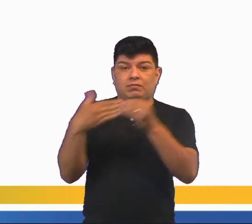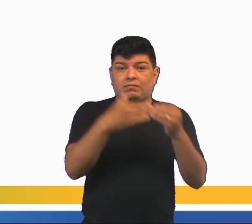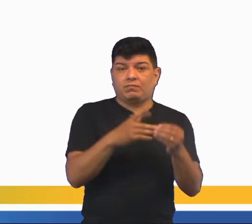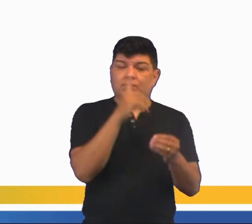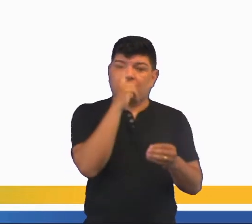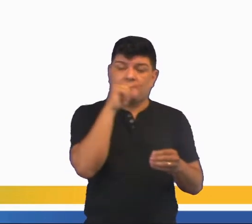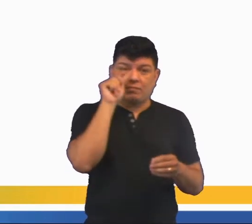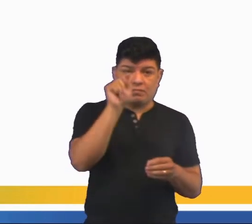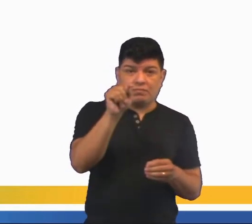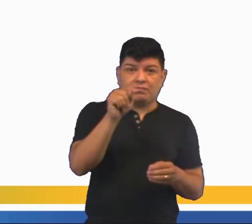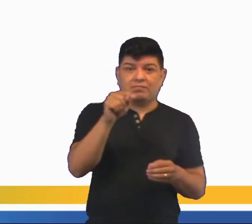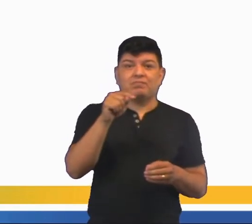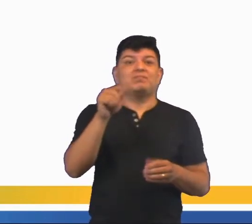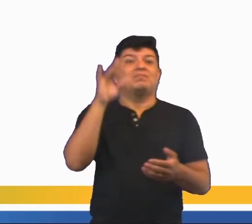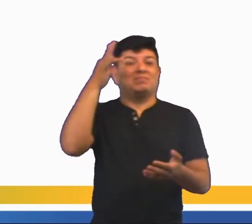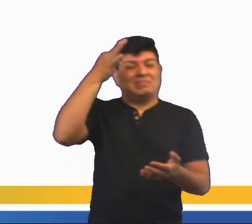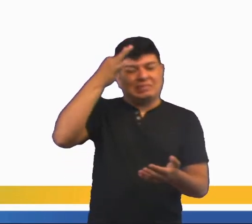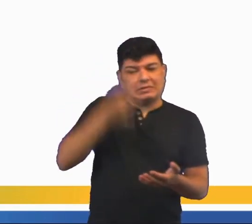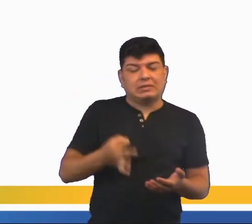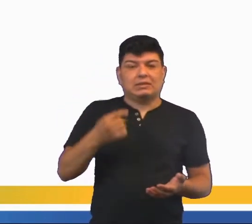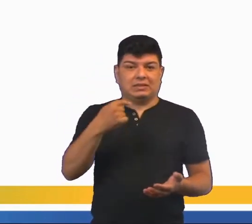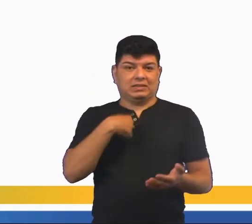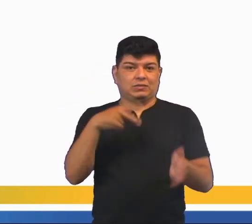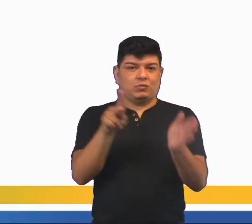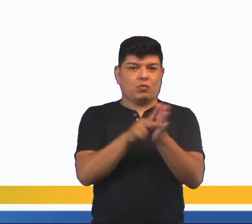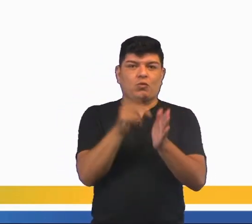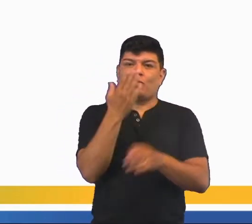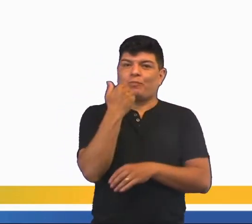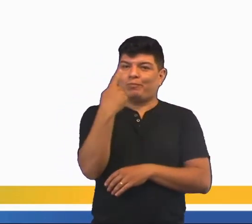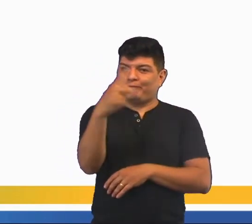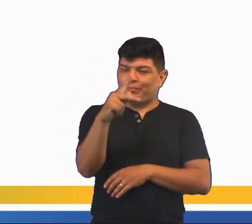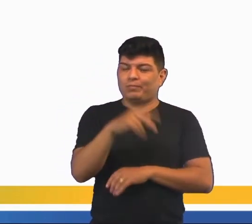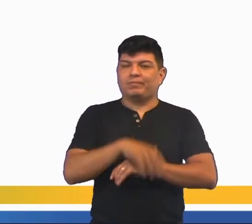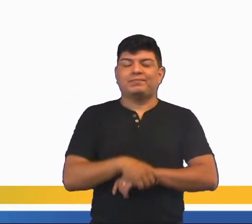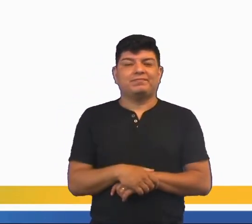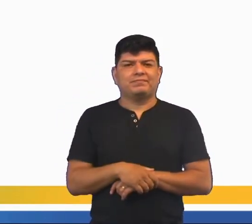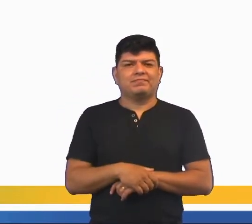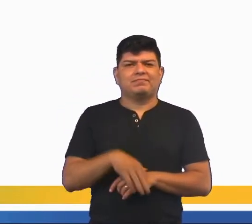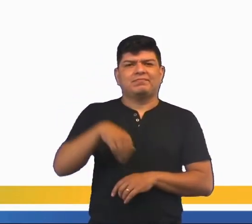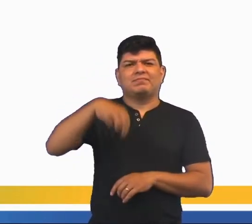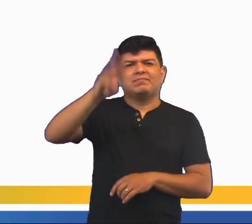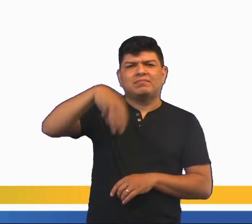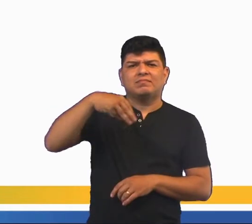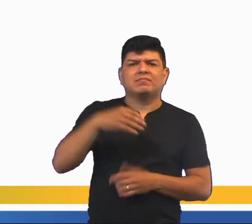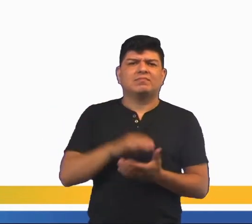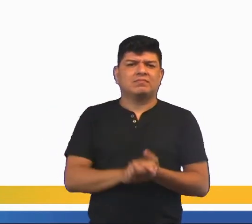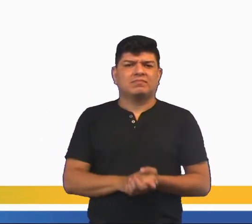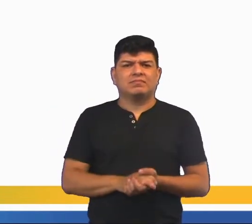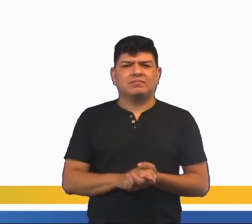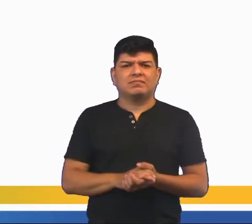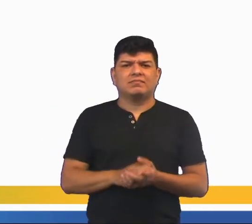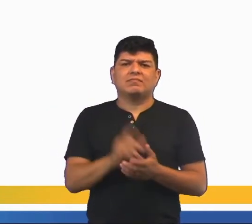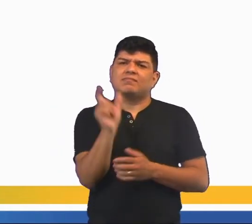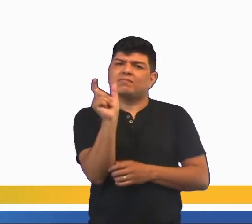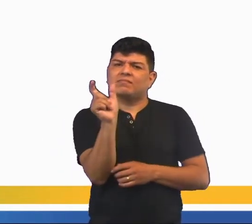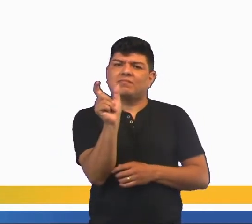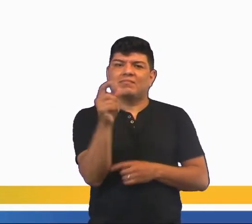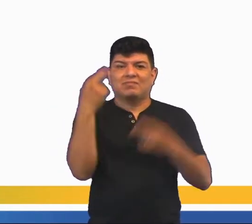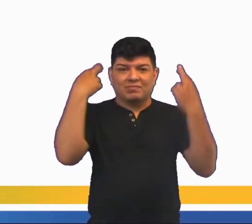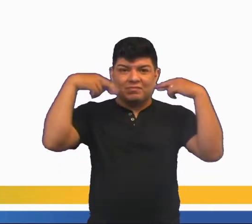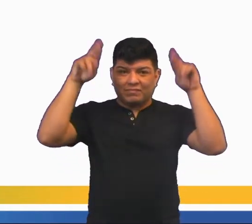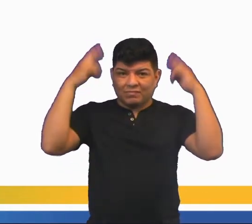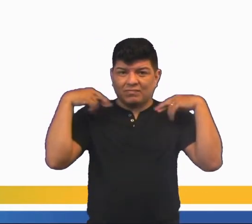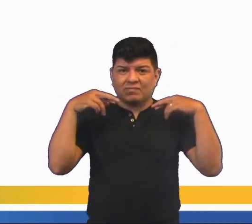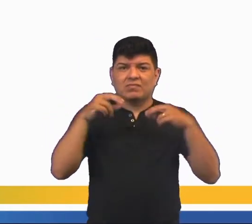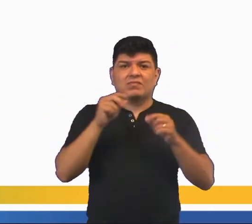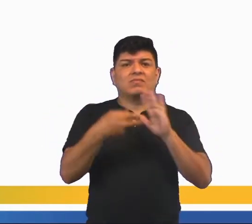água para você, sem dúvida, eu serei esse alimento. Aqui quem estava expressando essa palavra era a ovelha.